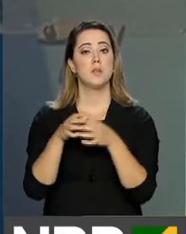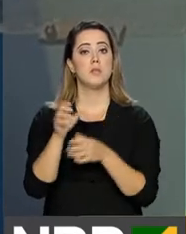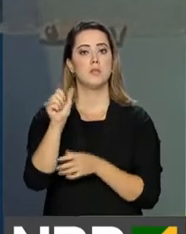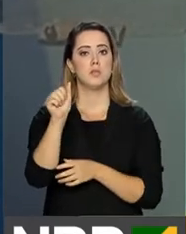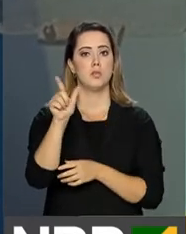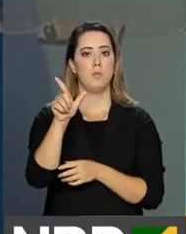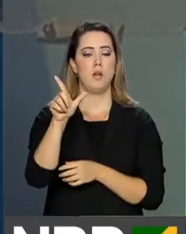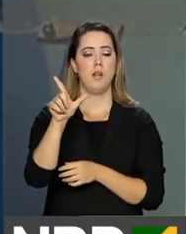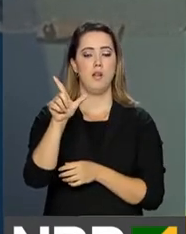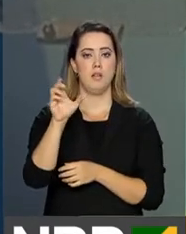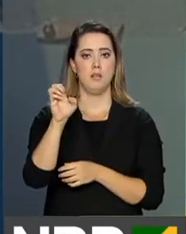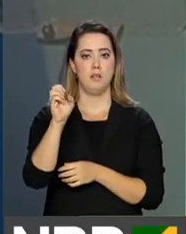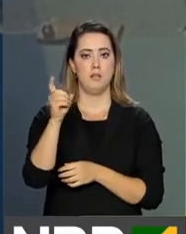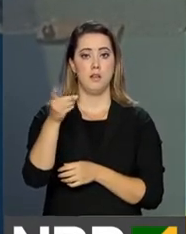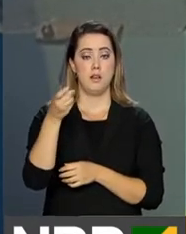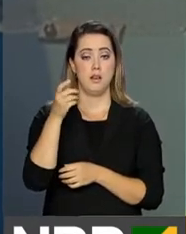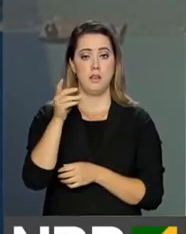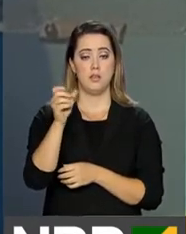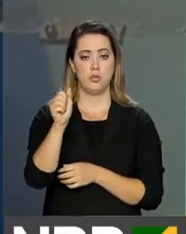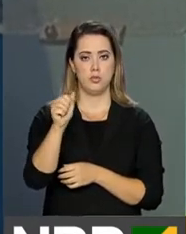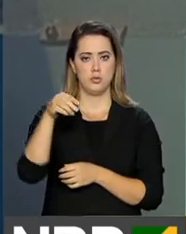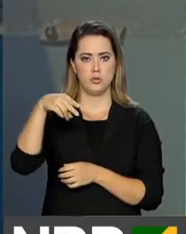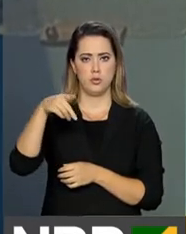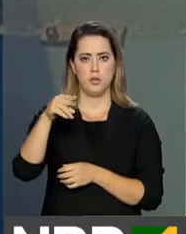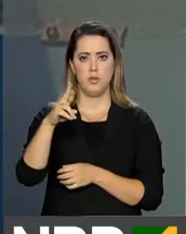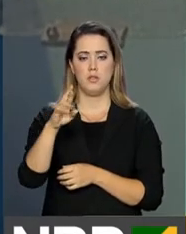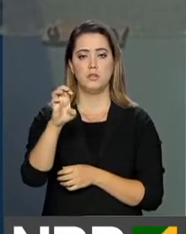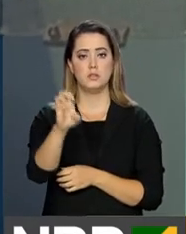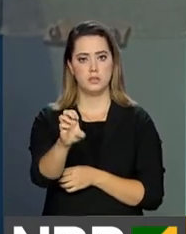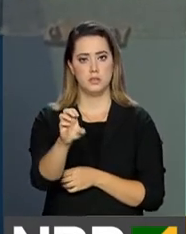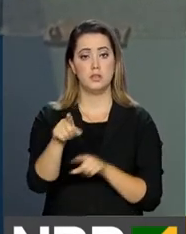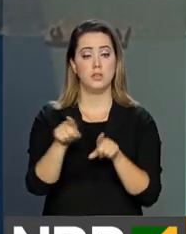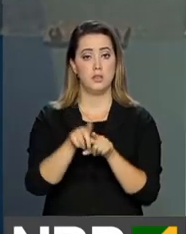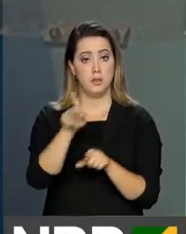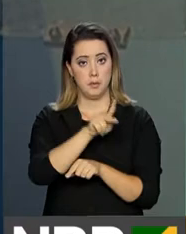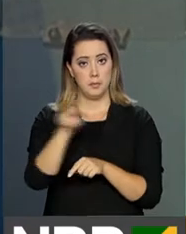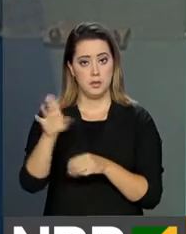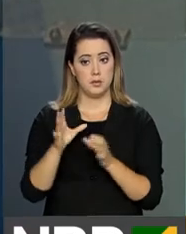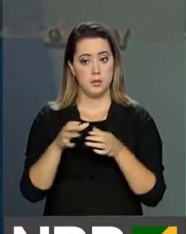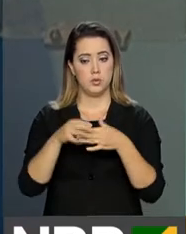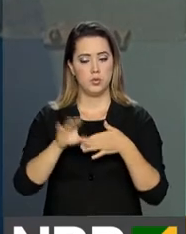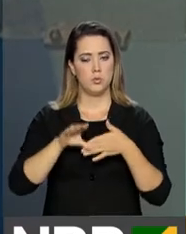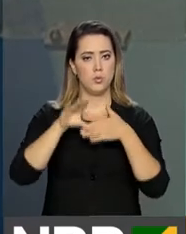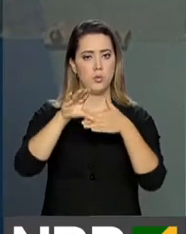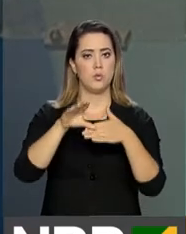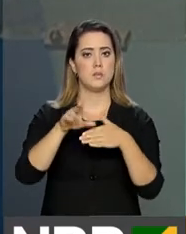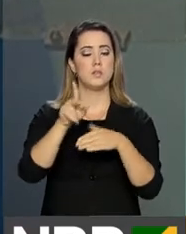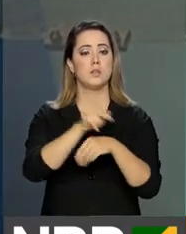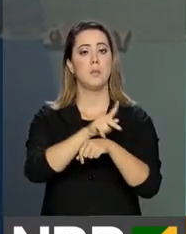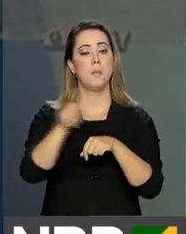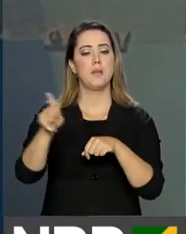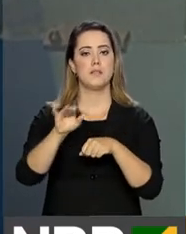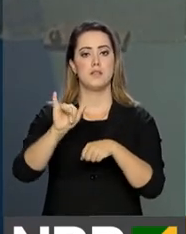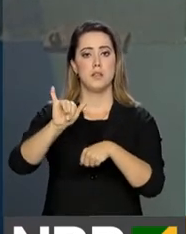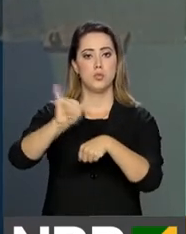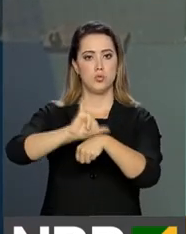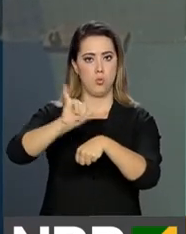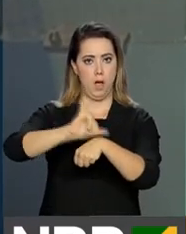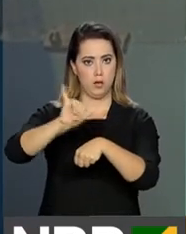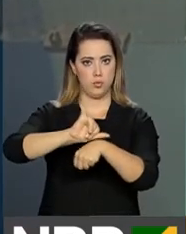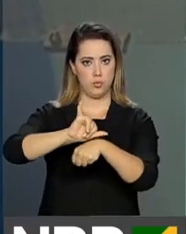presidente do Conselho Diretor do Instituto do Aço Brasil, por intermédio de quem eu tomo a